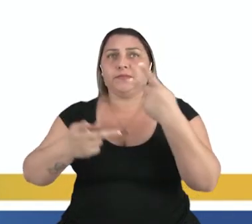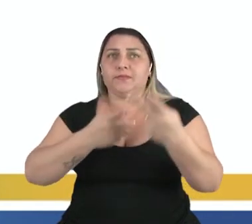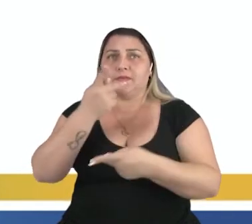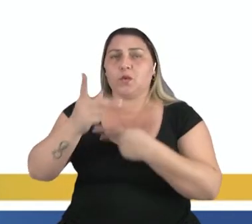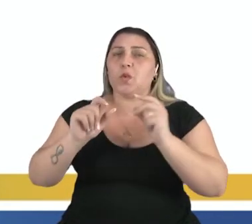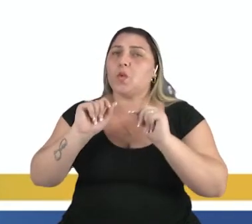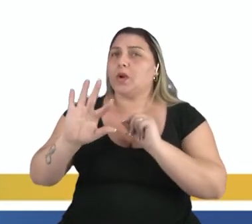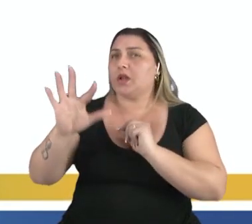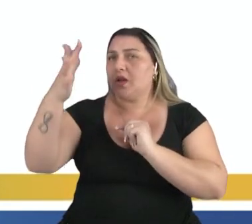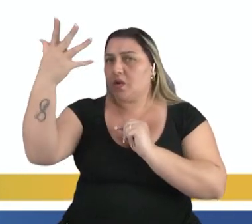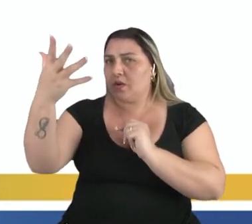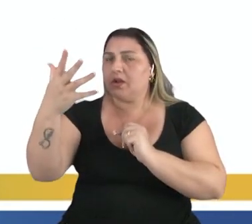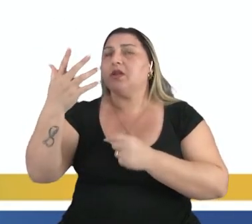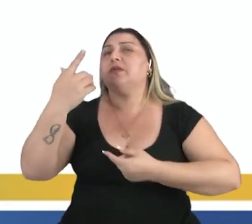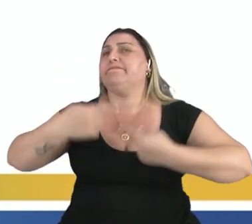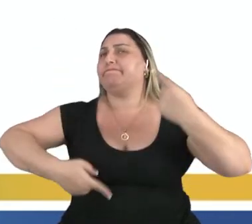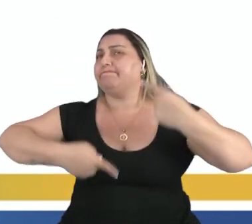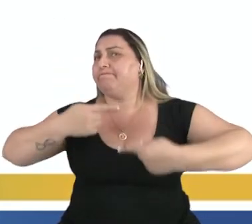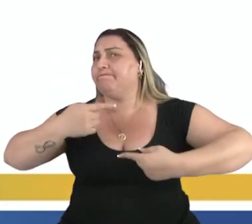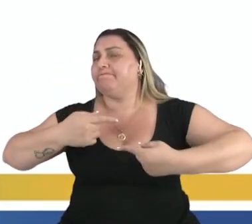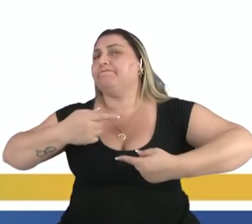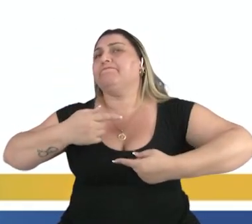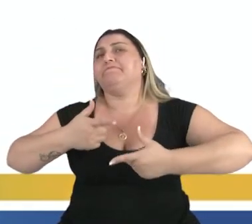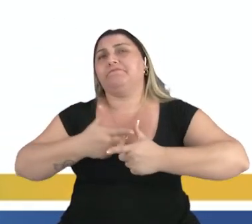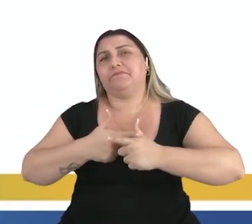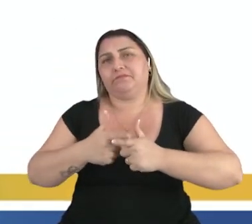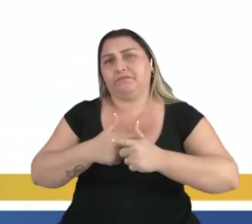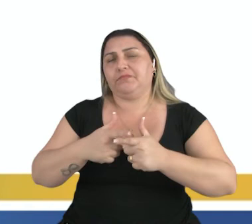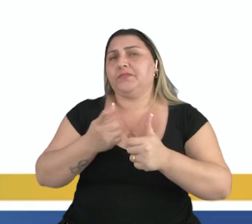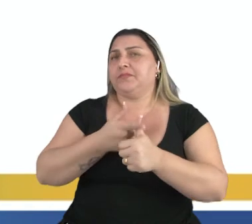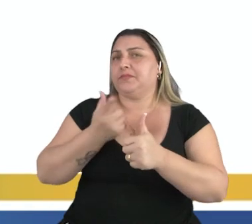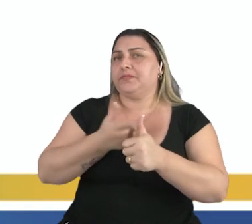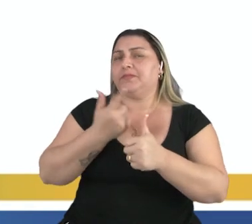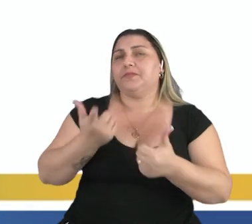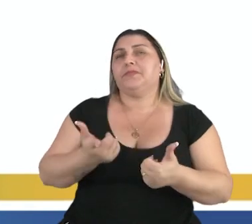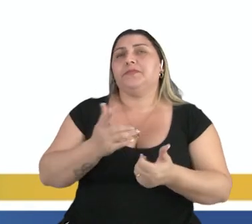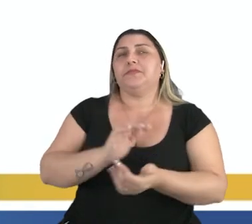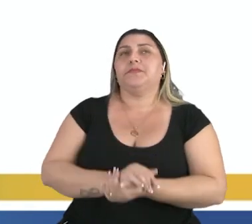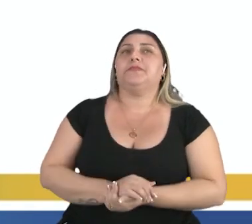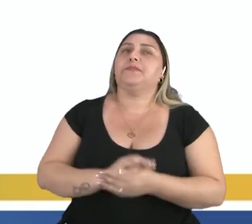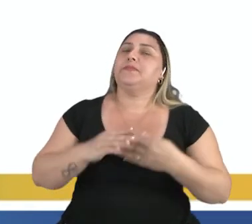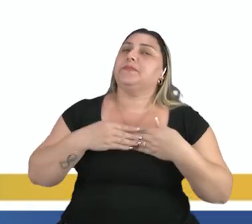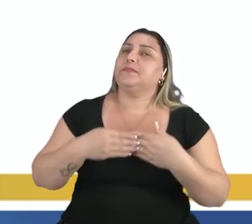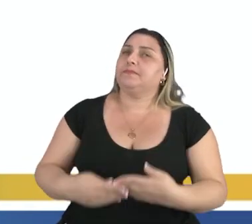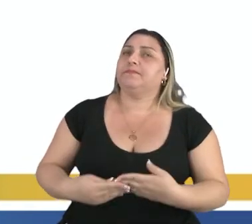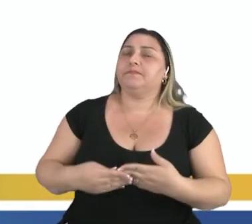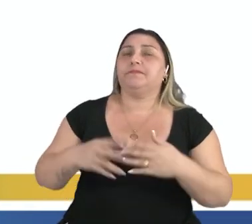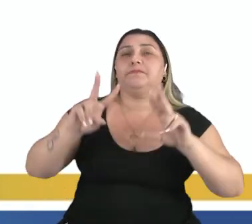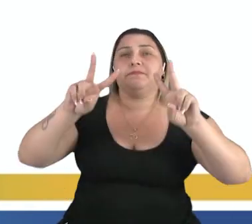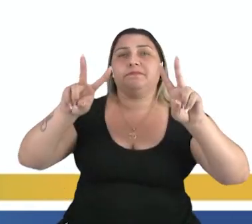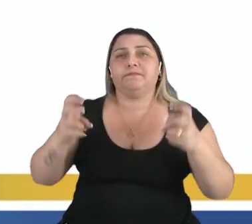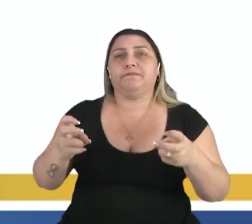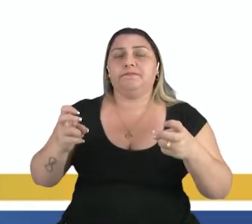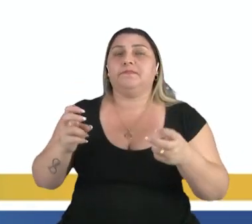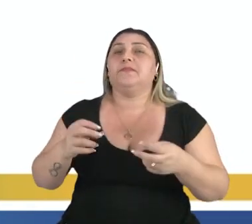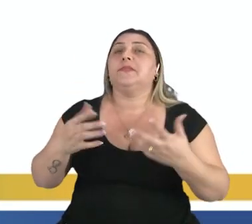falar sobre uma realidade polêmica, ou seja, primeiro de tudo, trazer um assunto